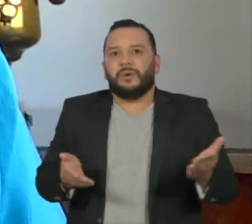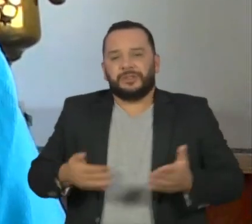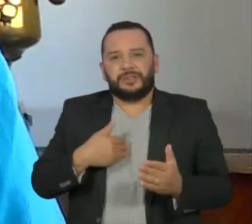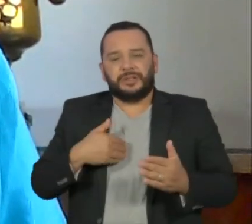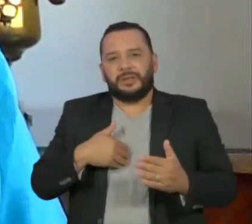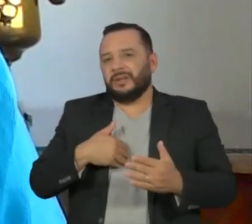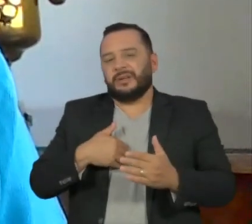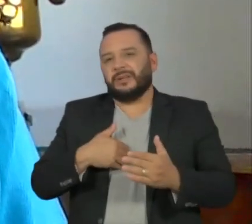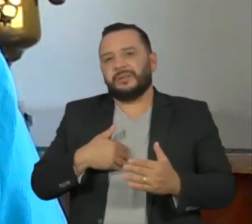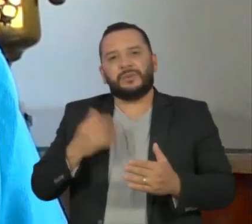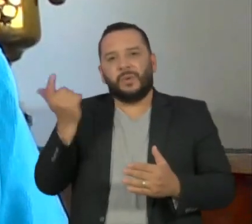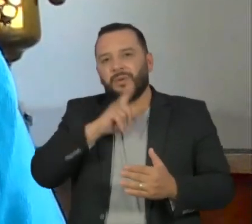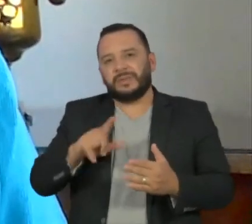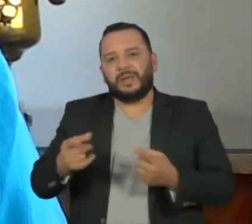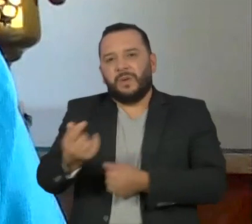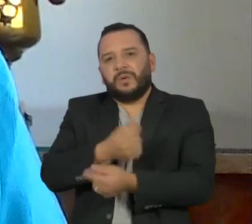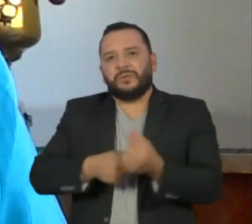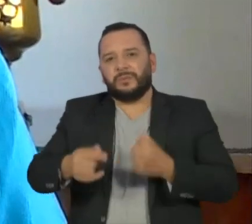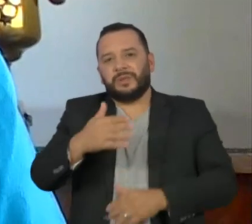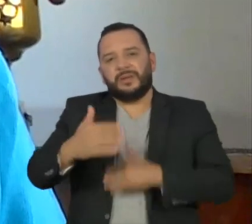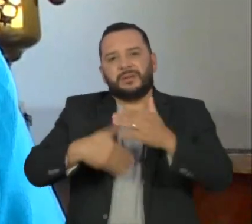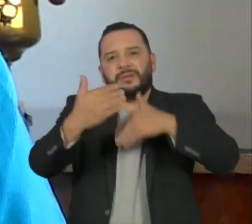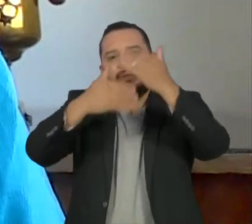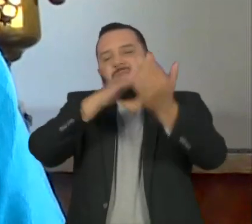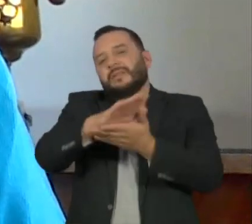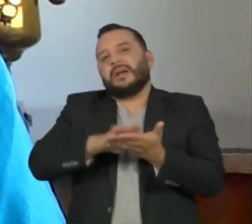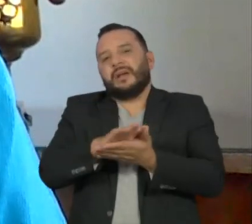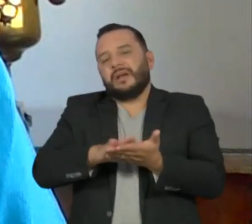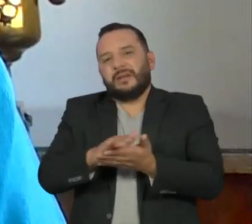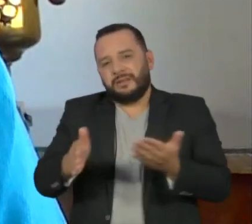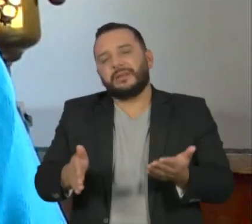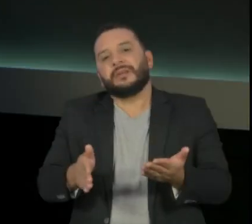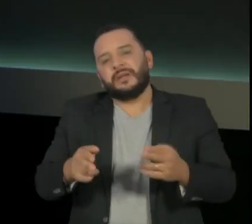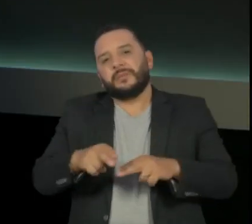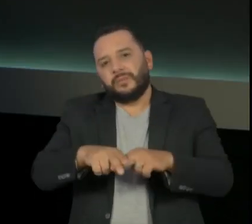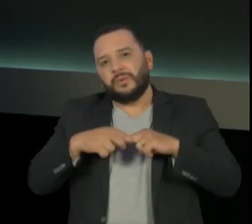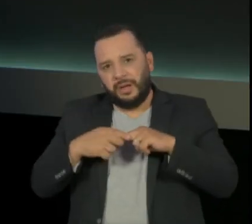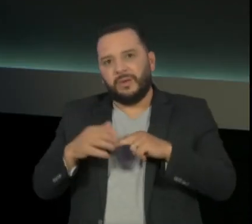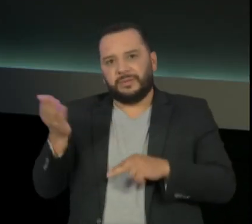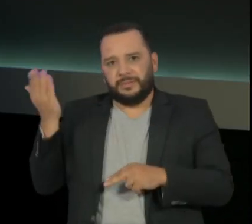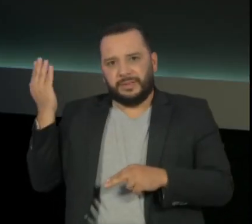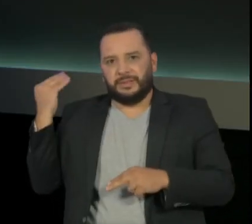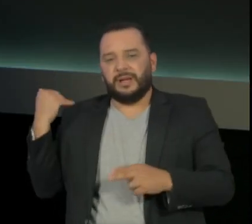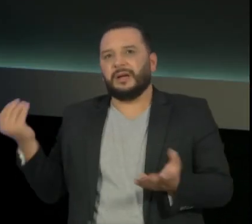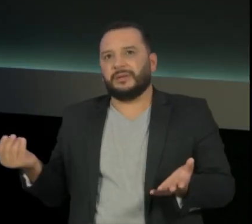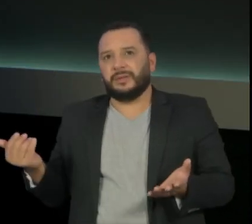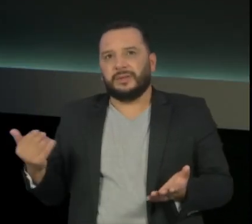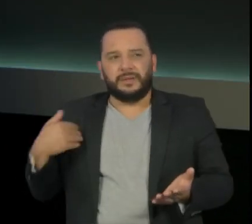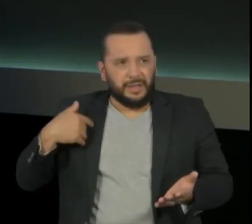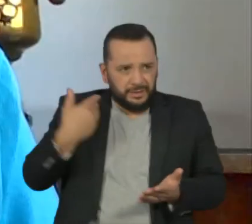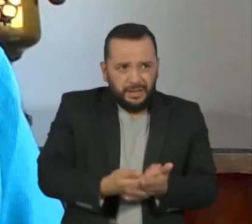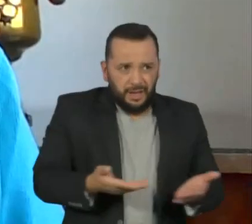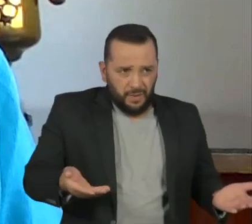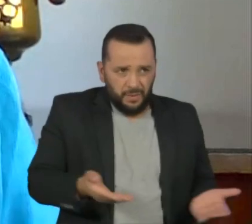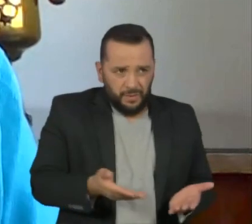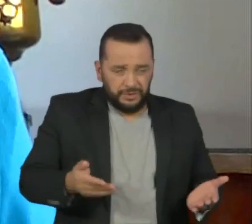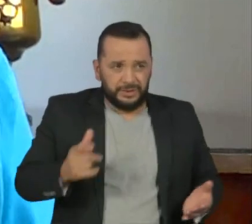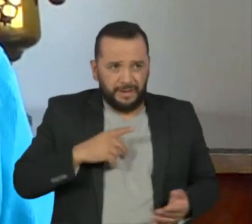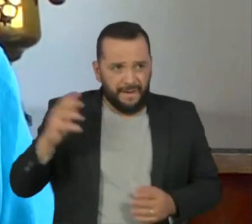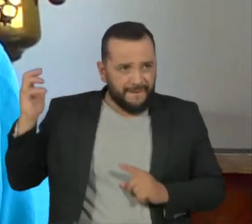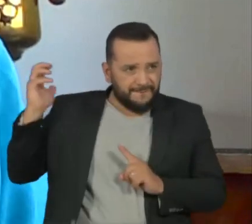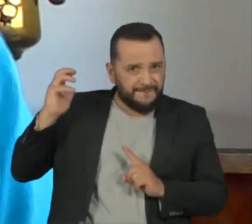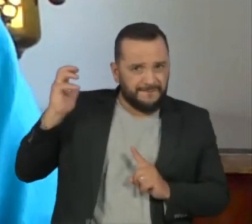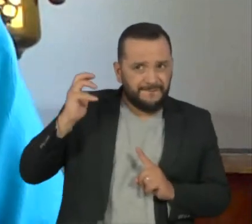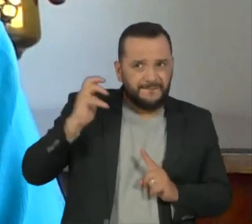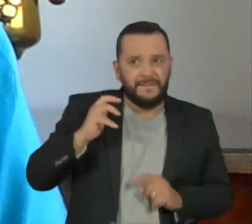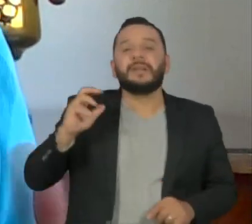avançado economicamente e socialmente ao longo do século XIX. De alguma forma, a gente ainda carrega essa marca? Sem dúvida.